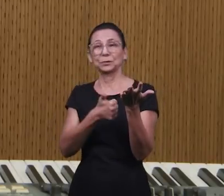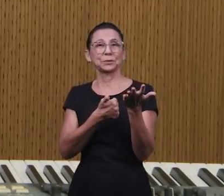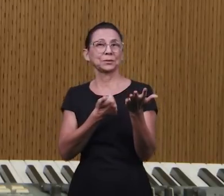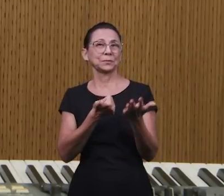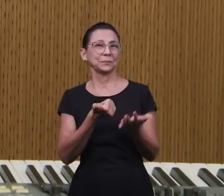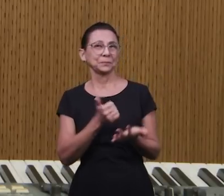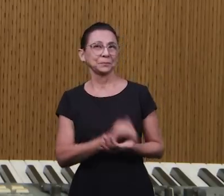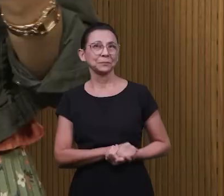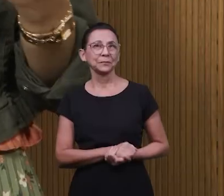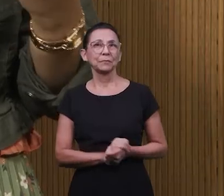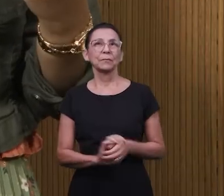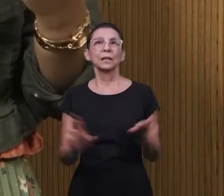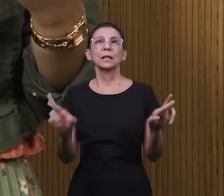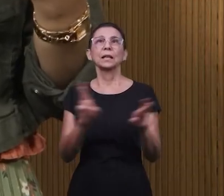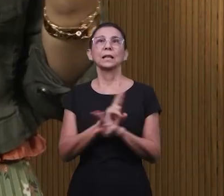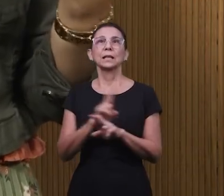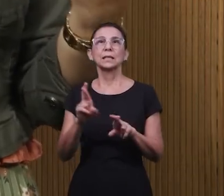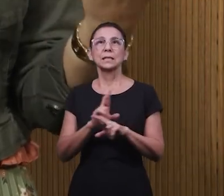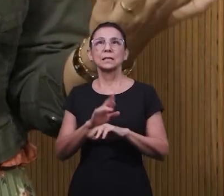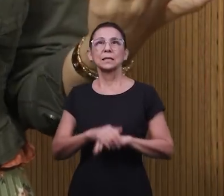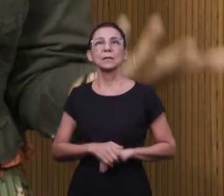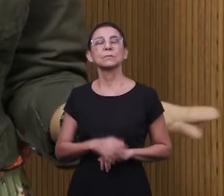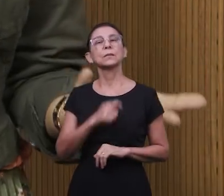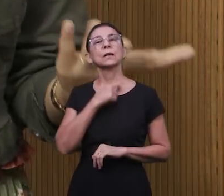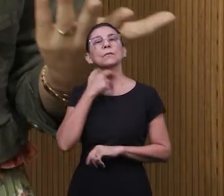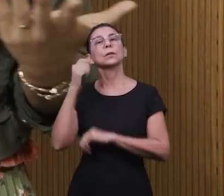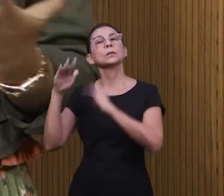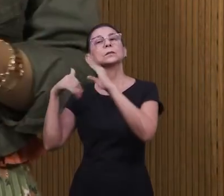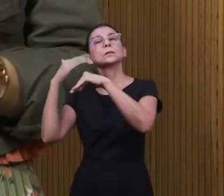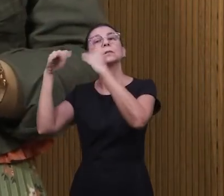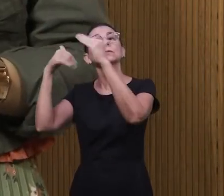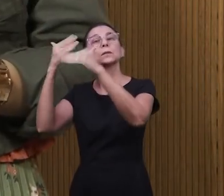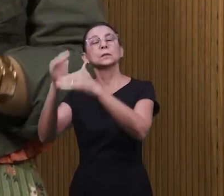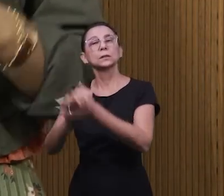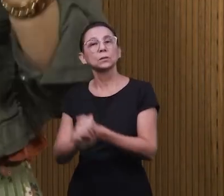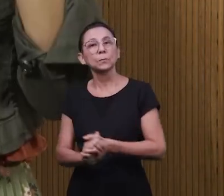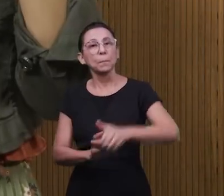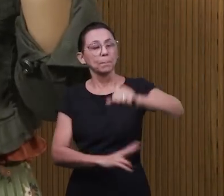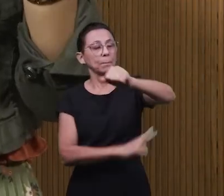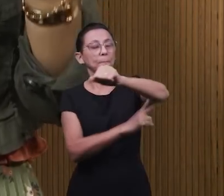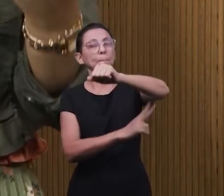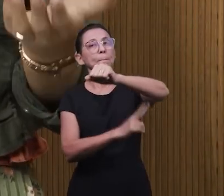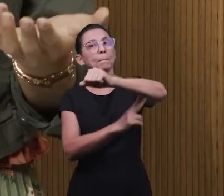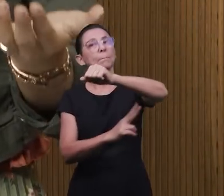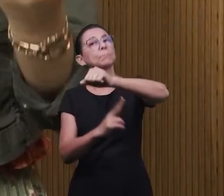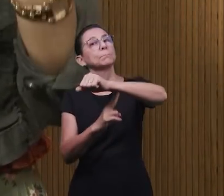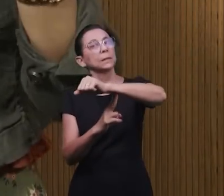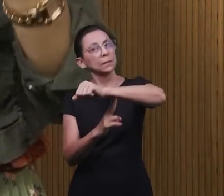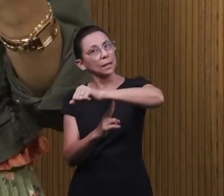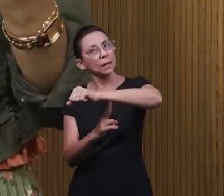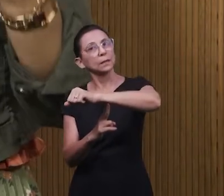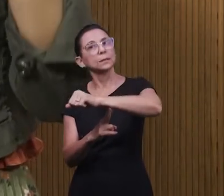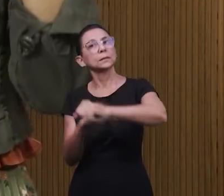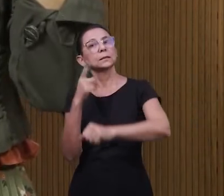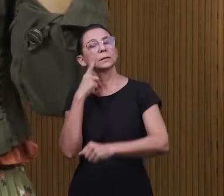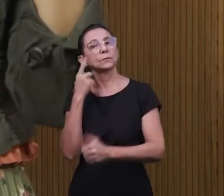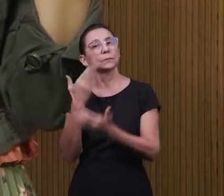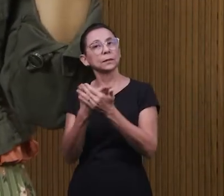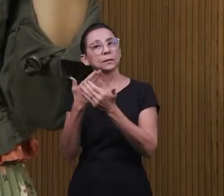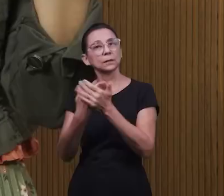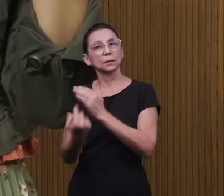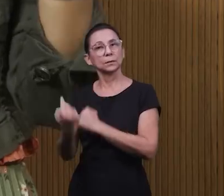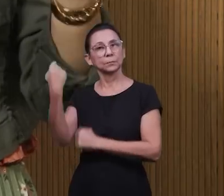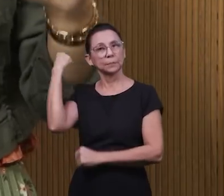outros exercícios sobre o desenvolvimento da nossa voz, sobre os pilares da nossa voz que vimos na